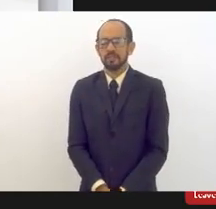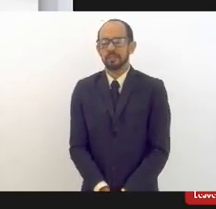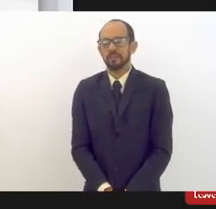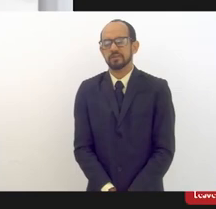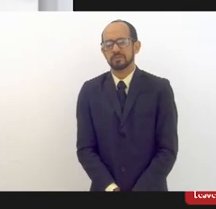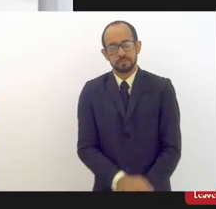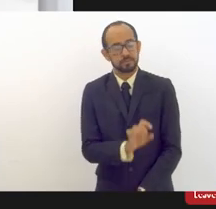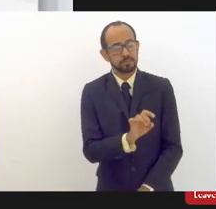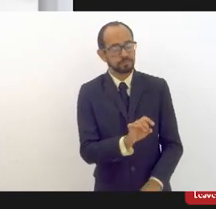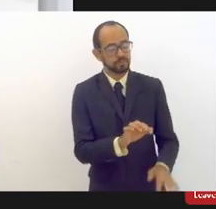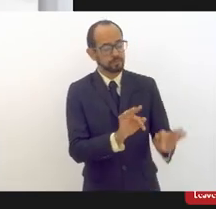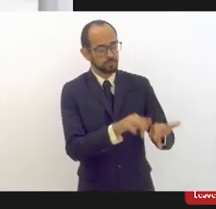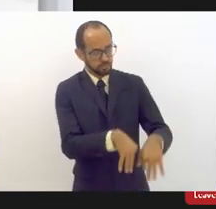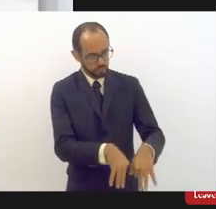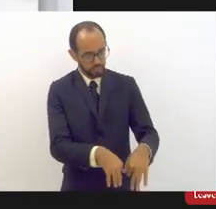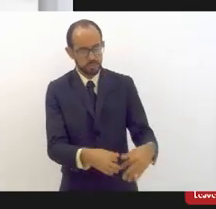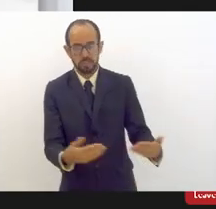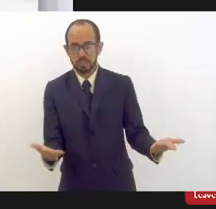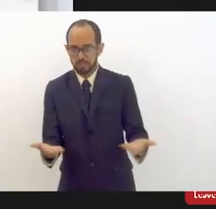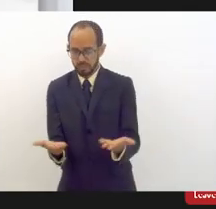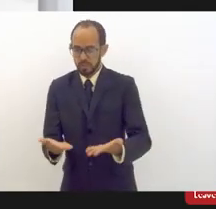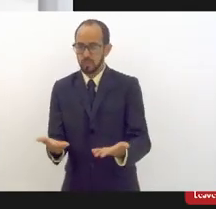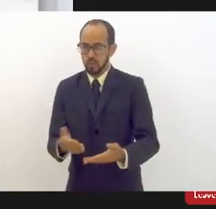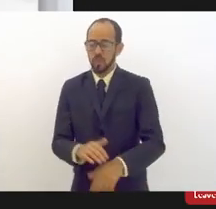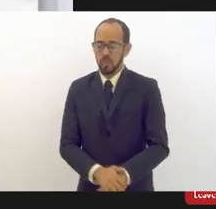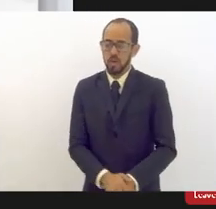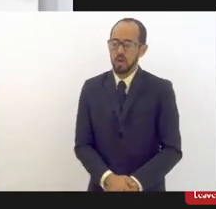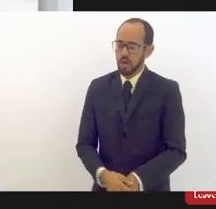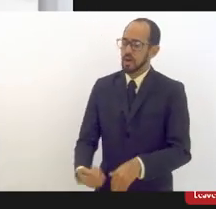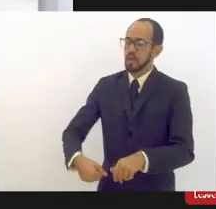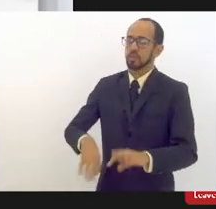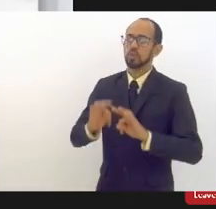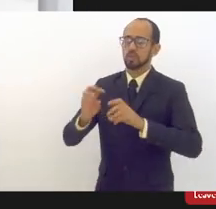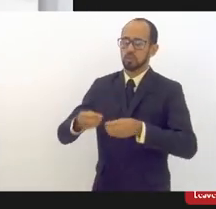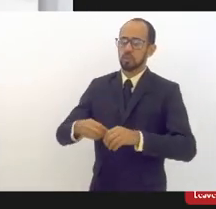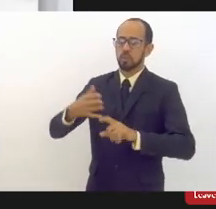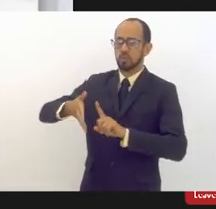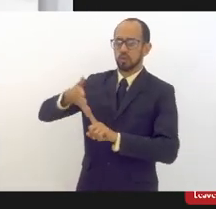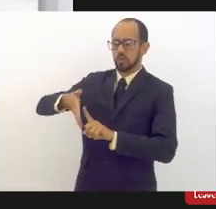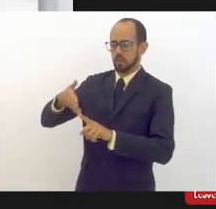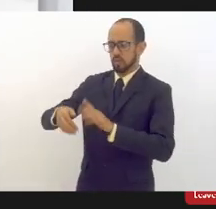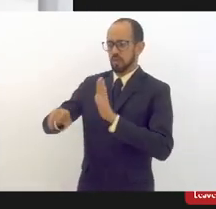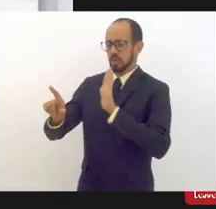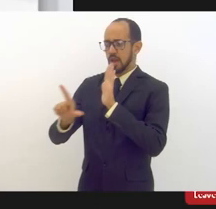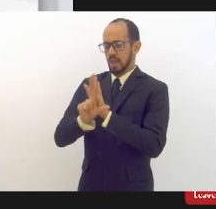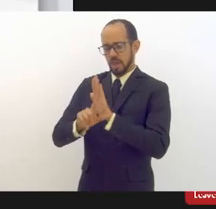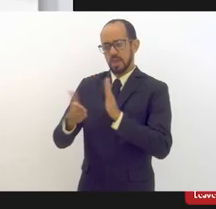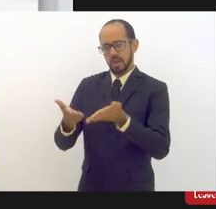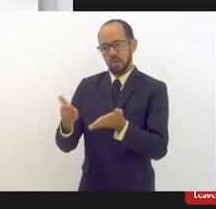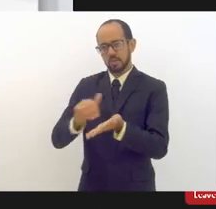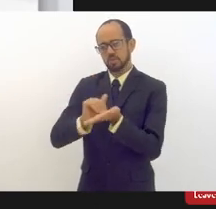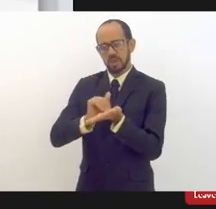E é isso, a gente fecha todo o roteiro aí da legislação e aí passa a palavra para o secretário.